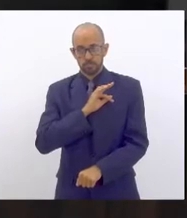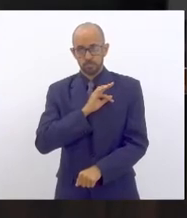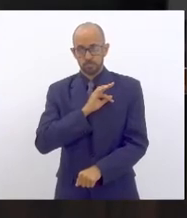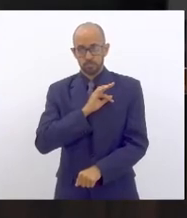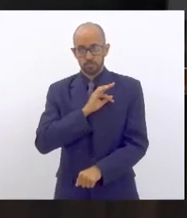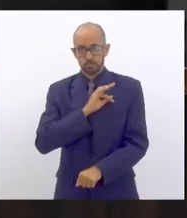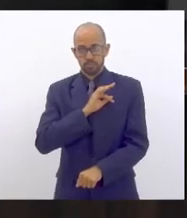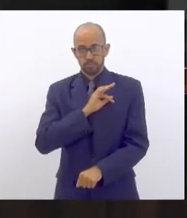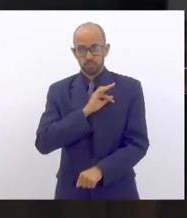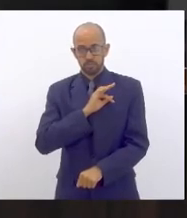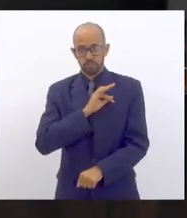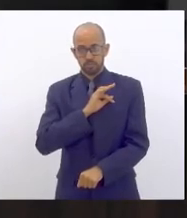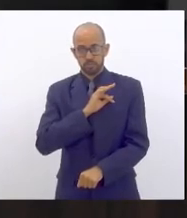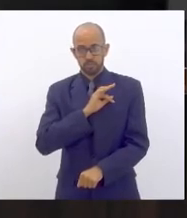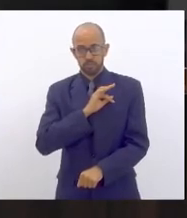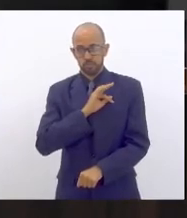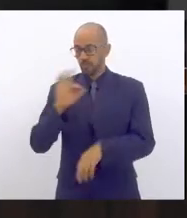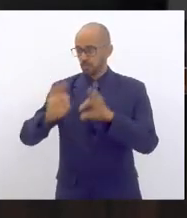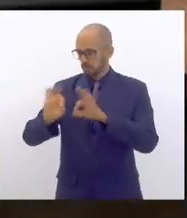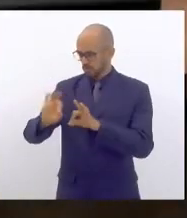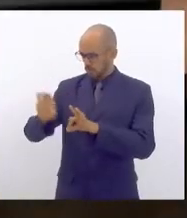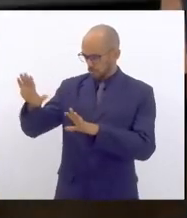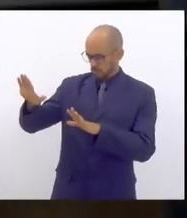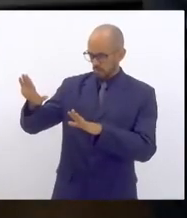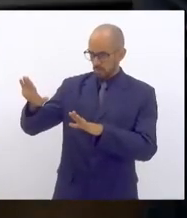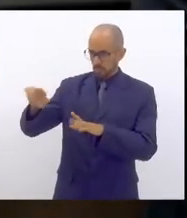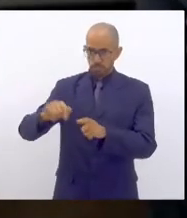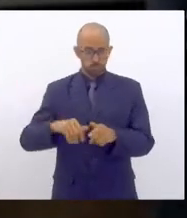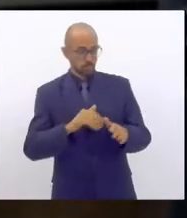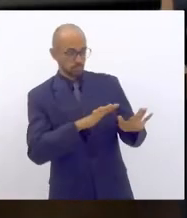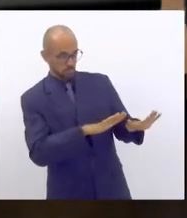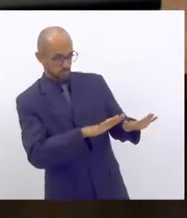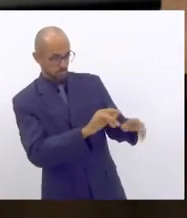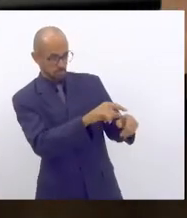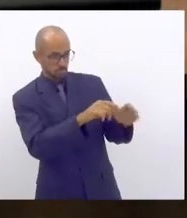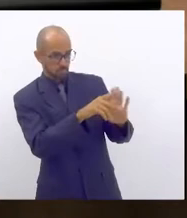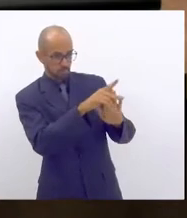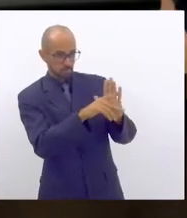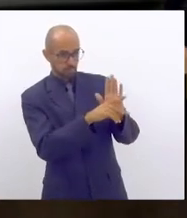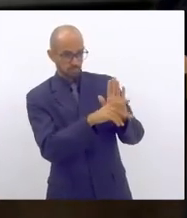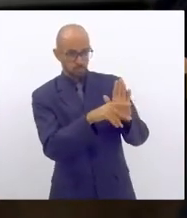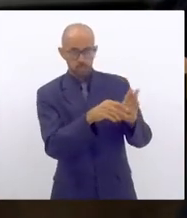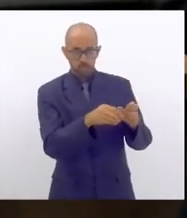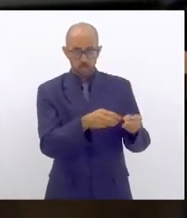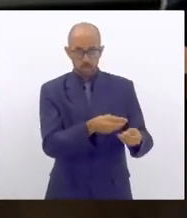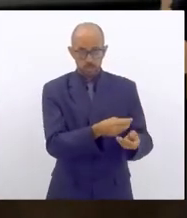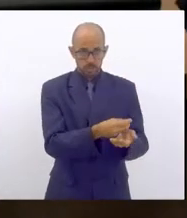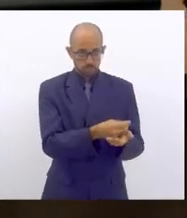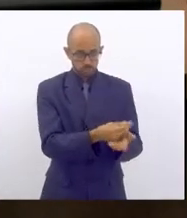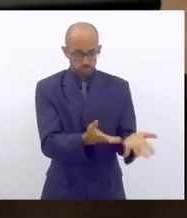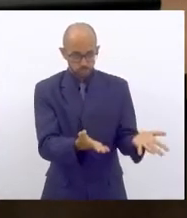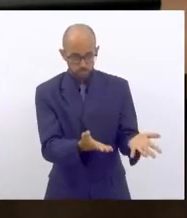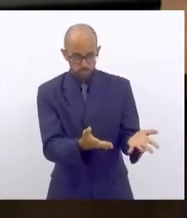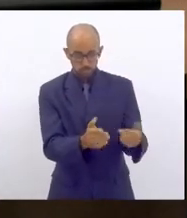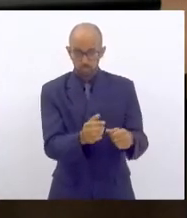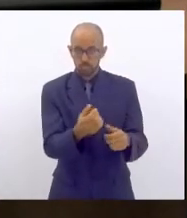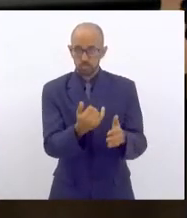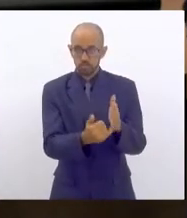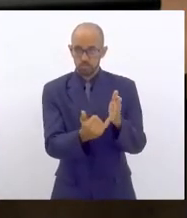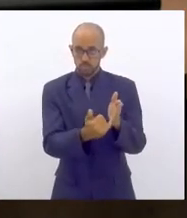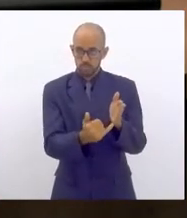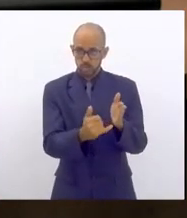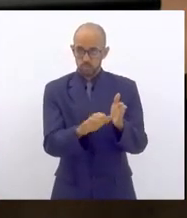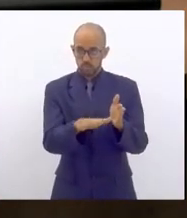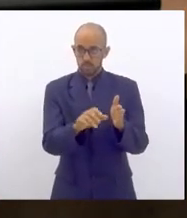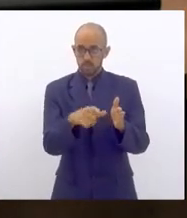Questão de ordem, presidente. Sim. É que esse projeto, embora ele trate da distribuição de tributos, ele trata disso diretamente